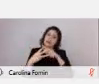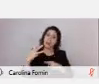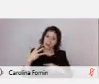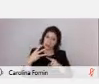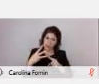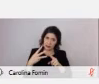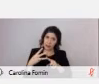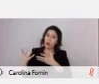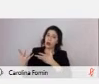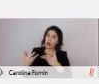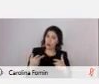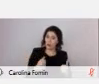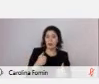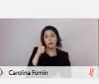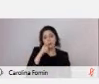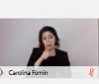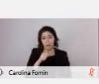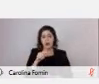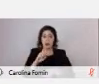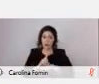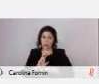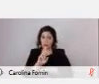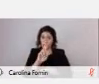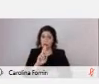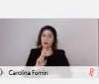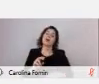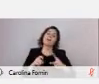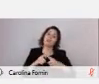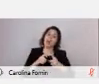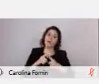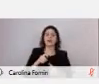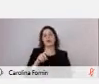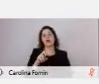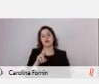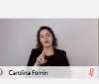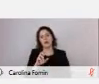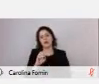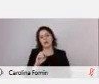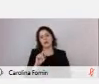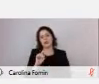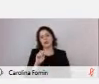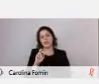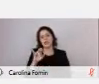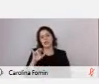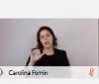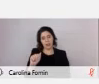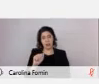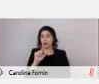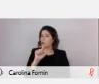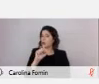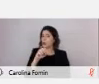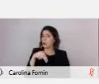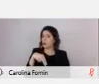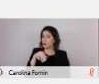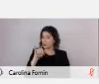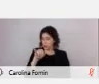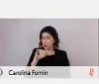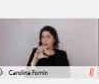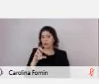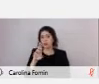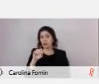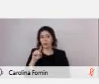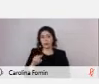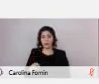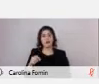doutora Rogéria Leoni Cruz, que falará sobre o tema Natijus Nacional, Passado, Presente e